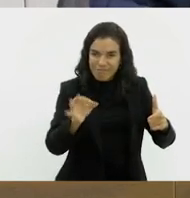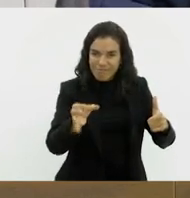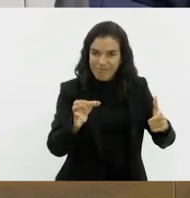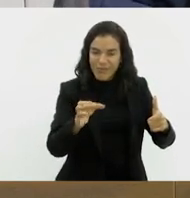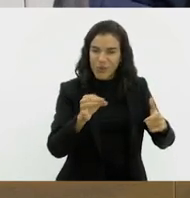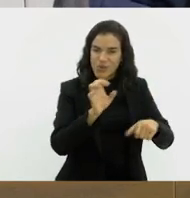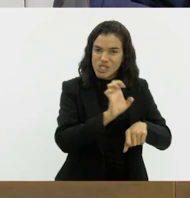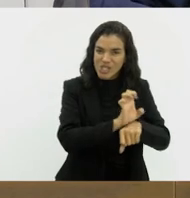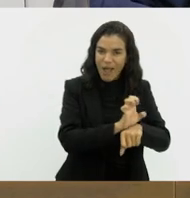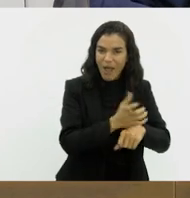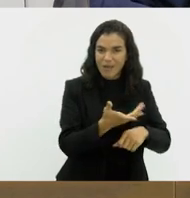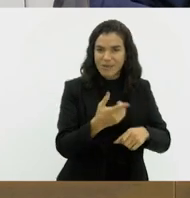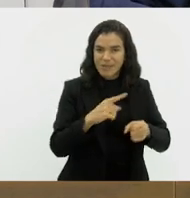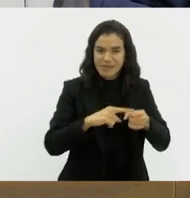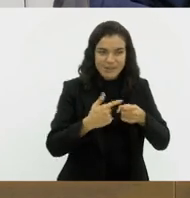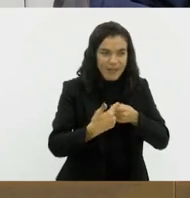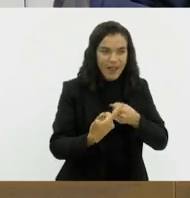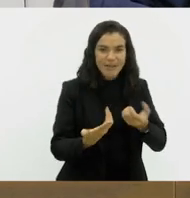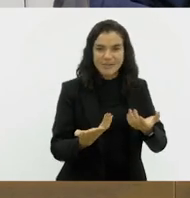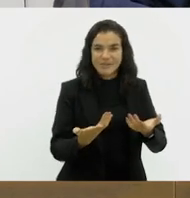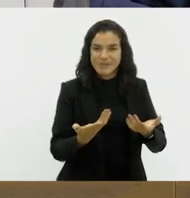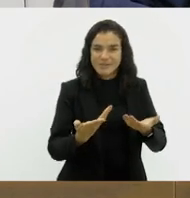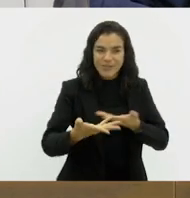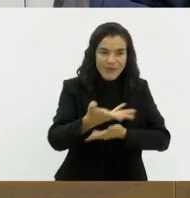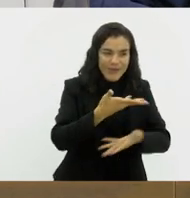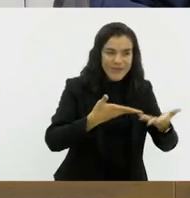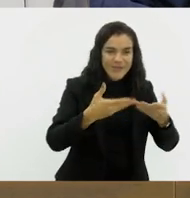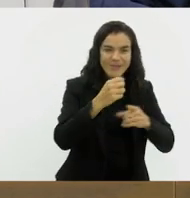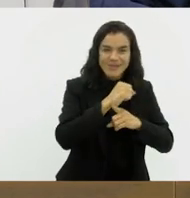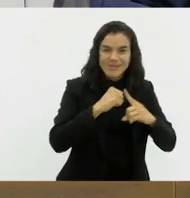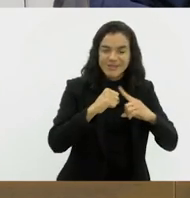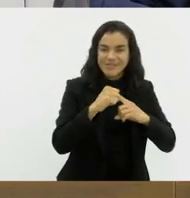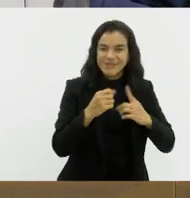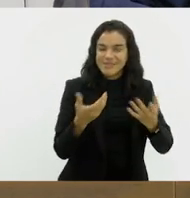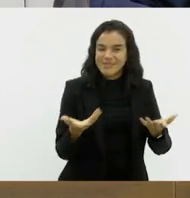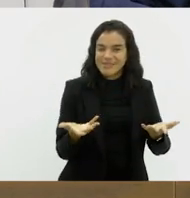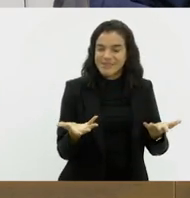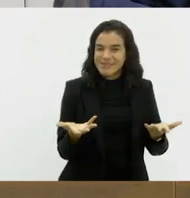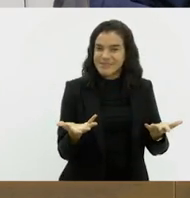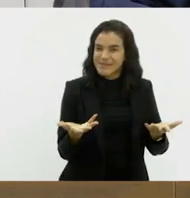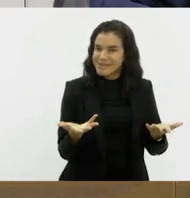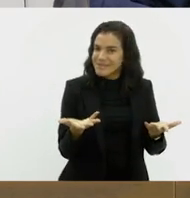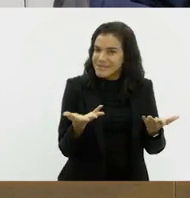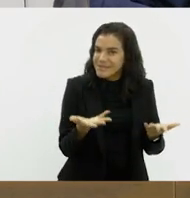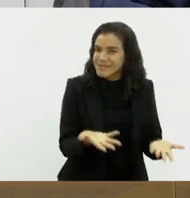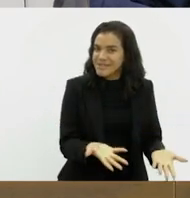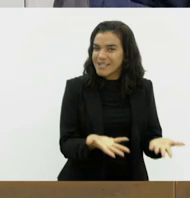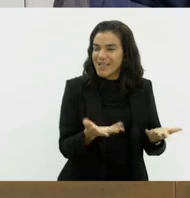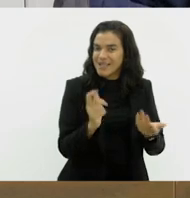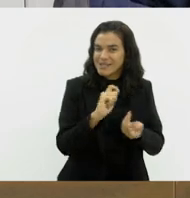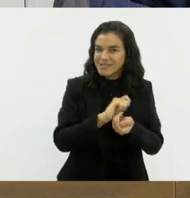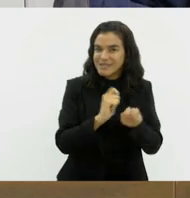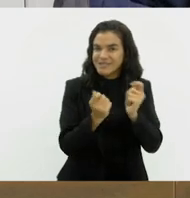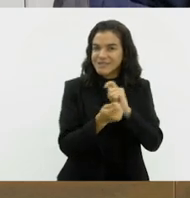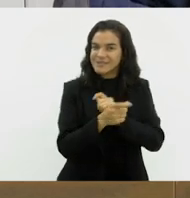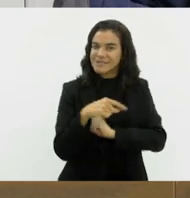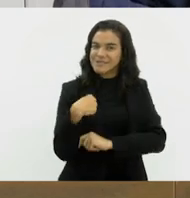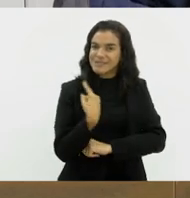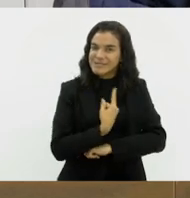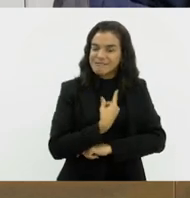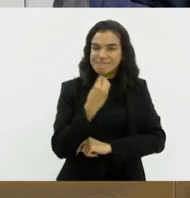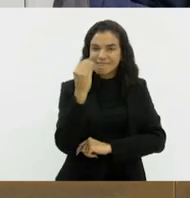do Estado, das cidades, do convívio social. Né? Essa transformação que a gente vem tentando